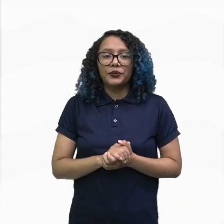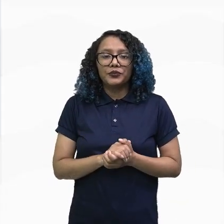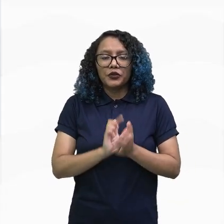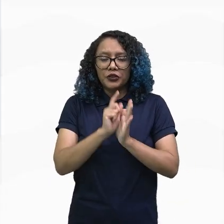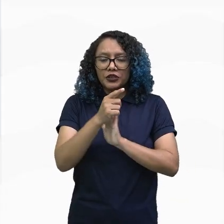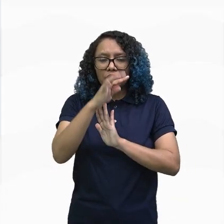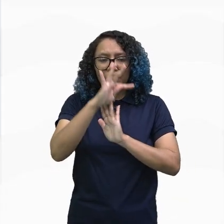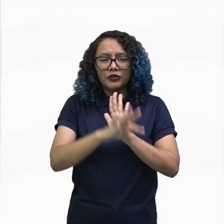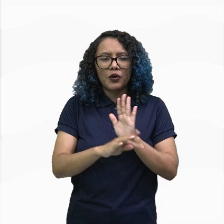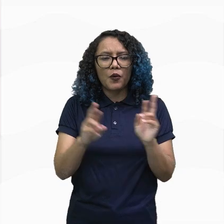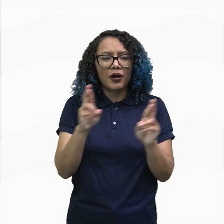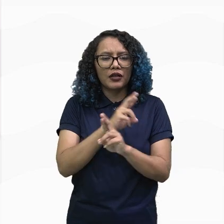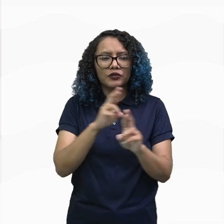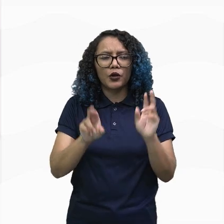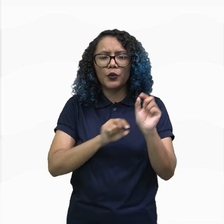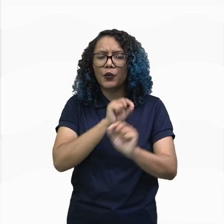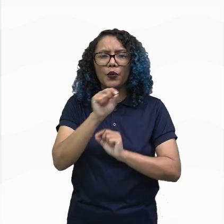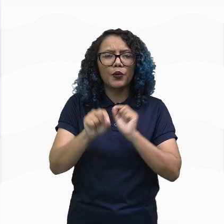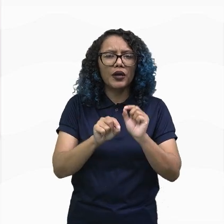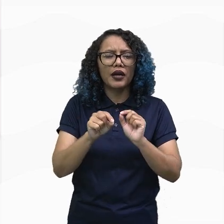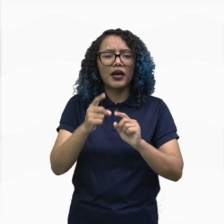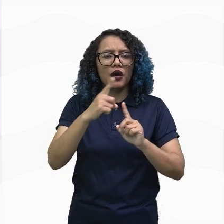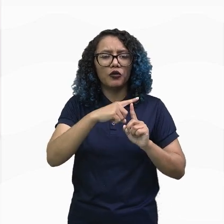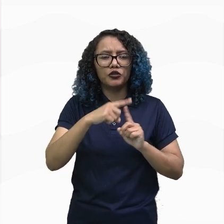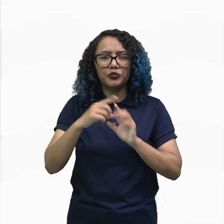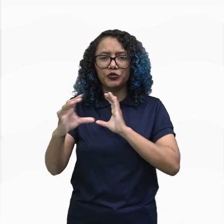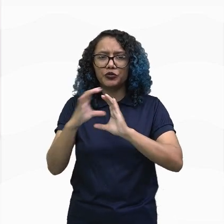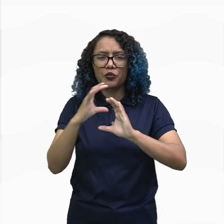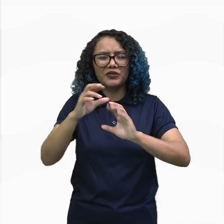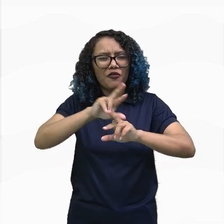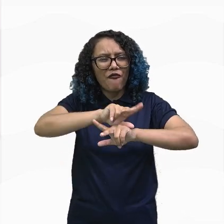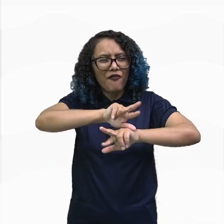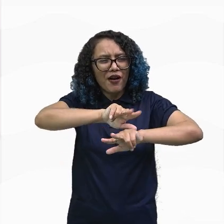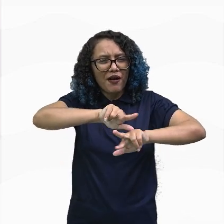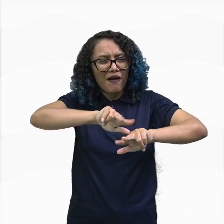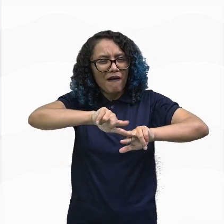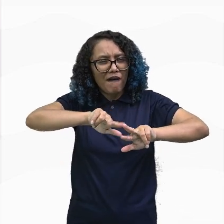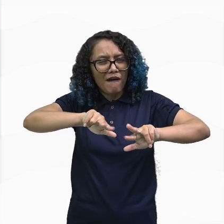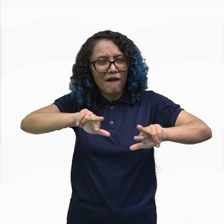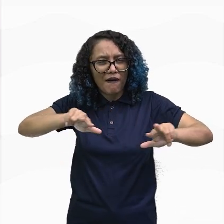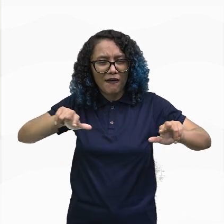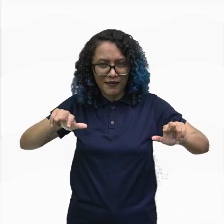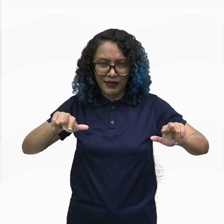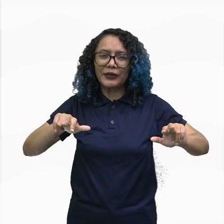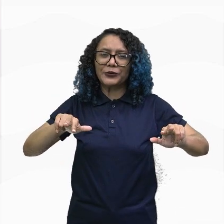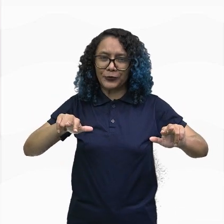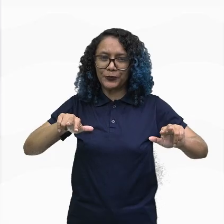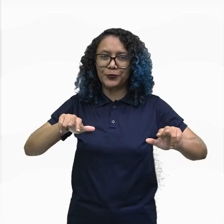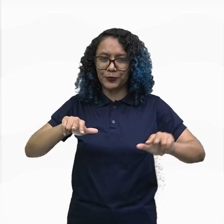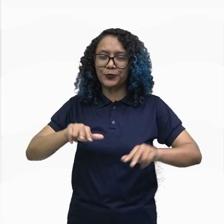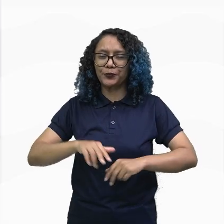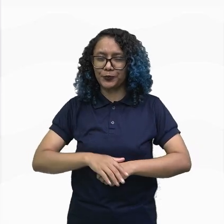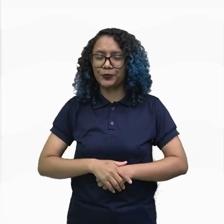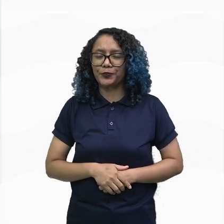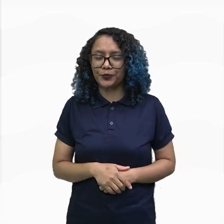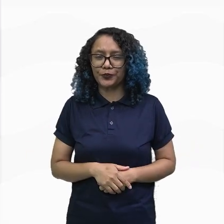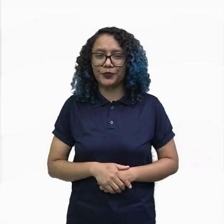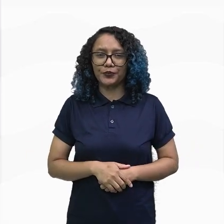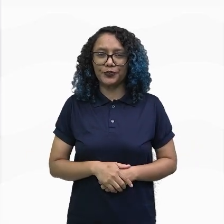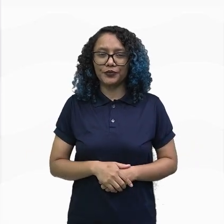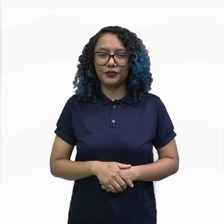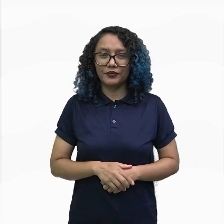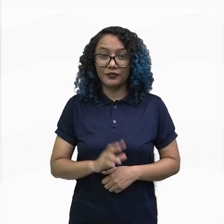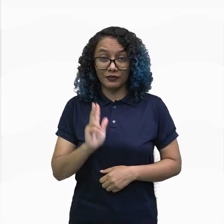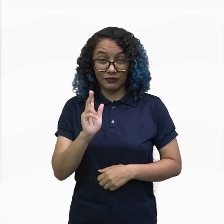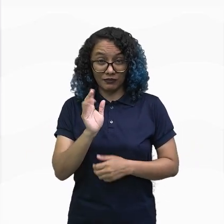textuais estão relacionados às diversas formas de comunicação. Não